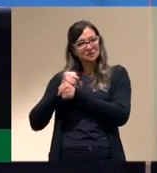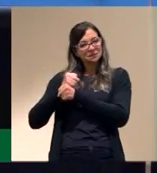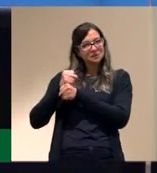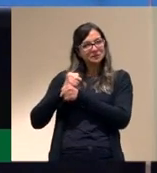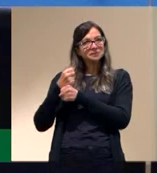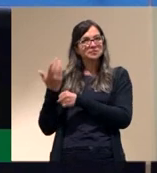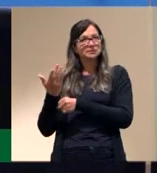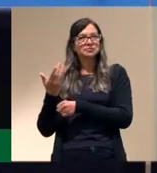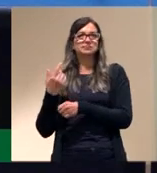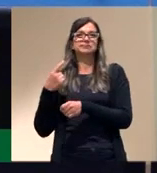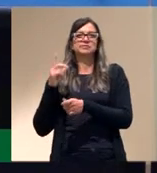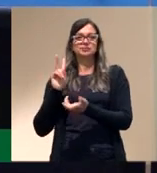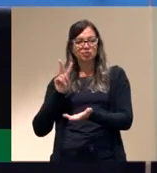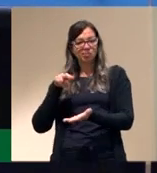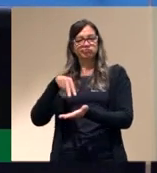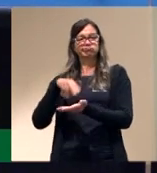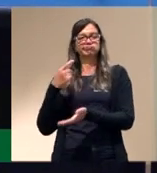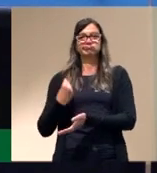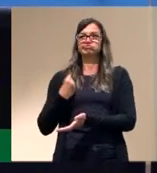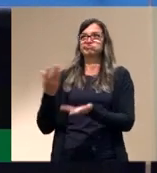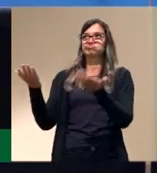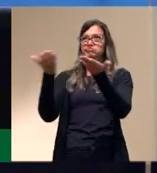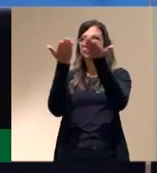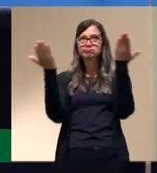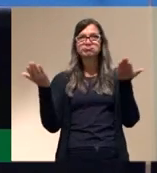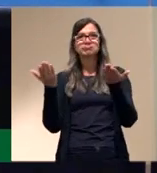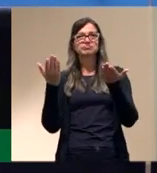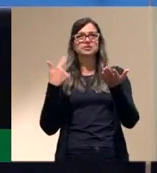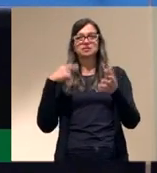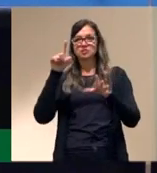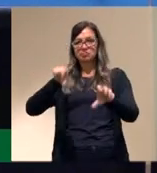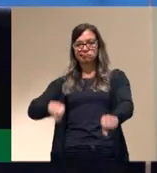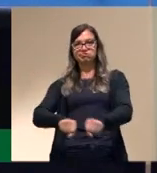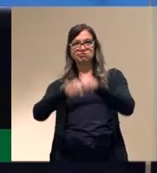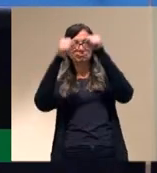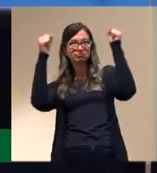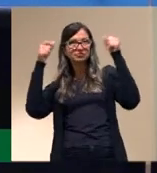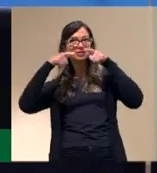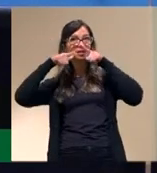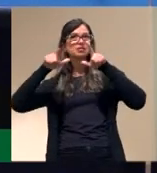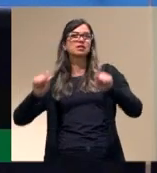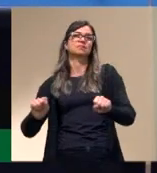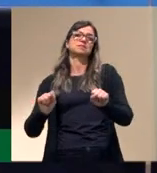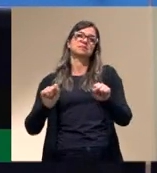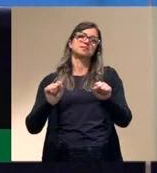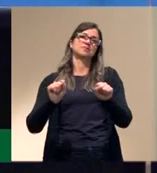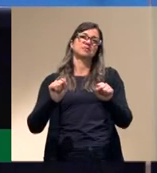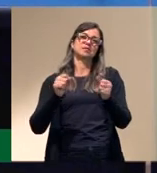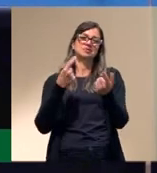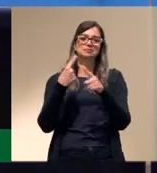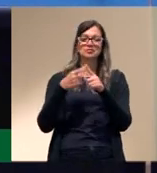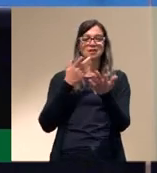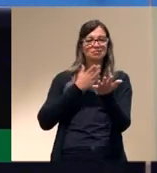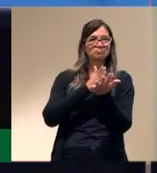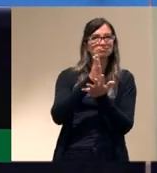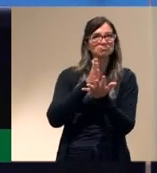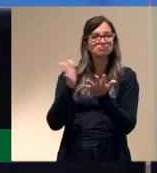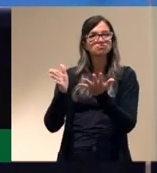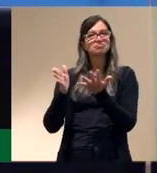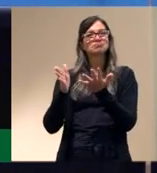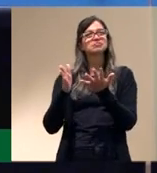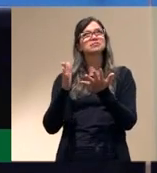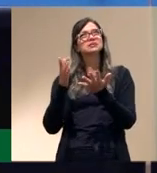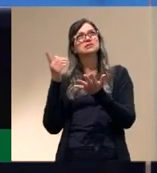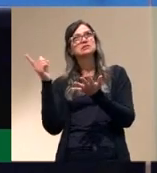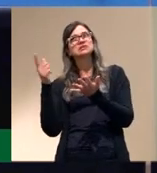O que está mais presente? Então, é difícil a gente romper com a ideia da linguagem como um eixo metodológico da ação e não como uma